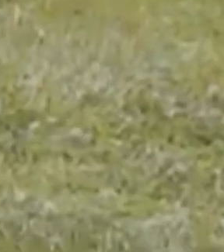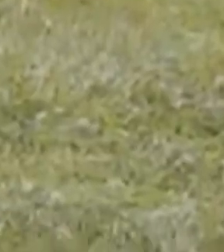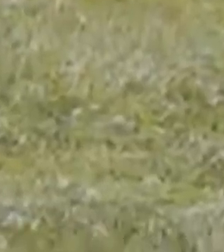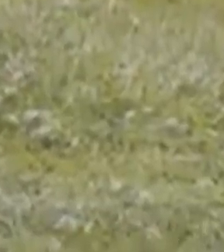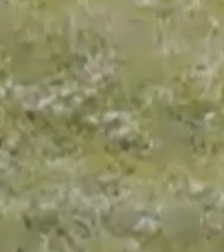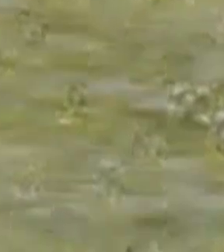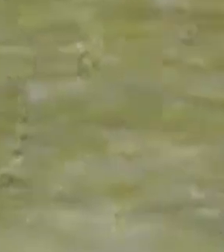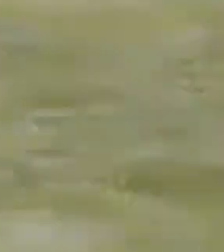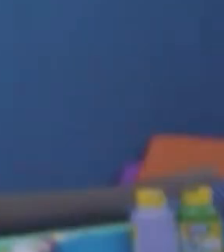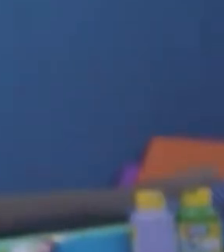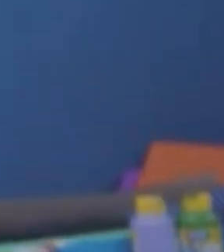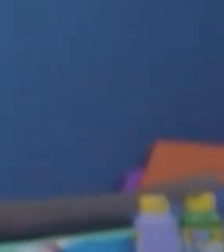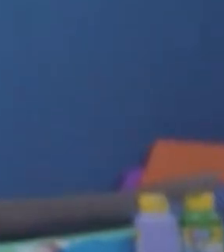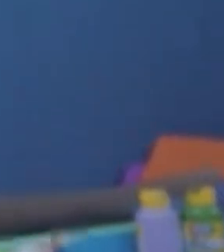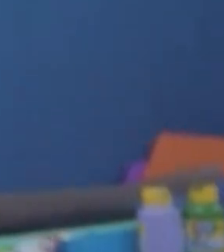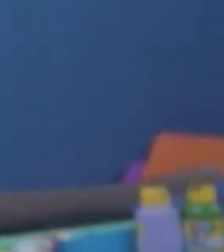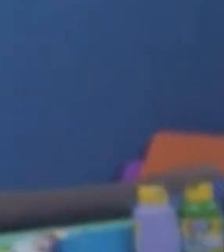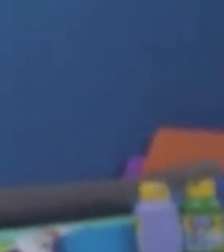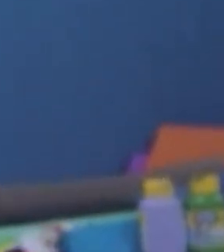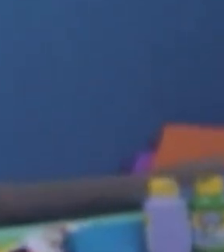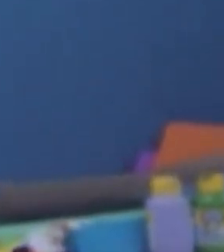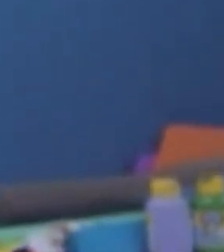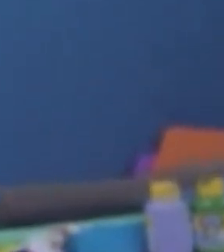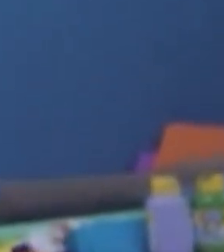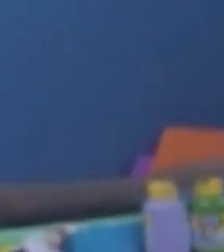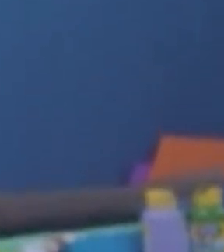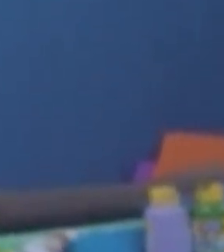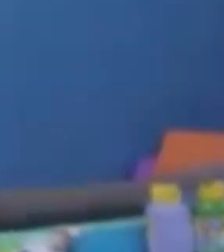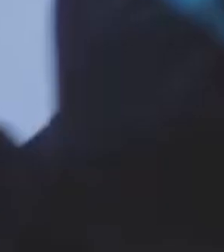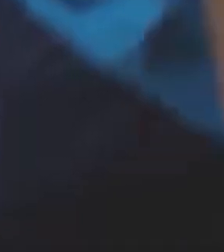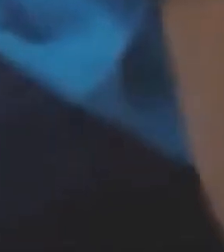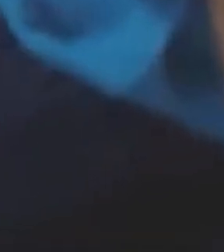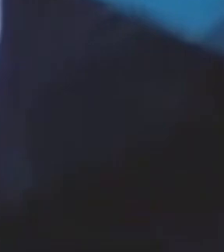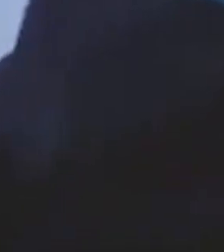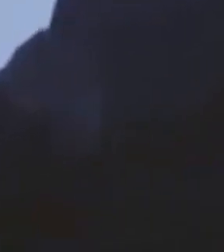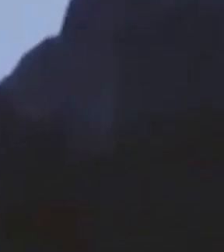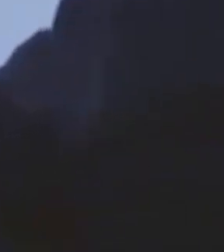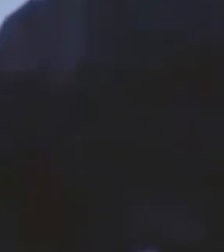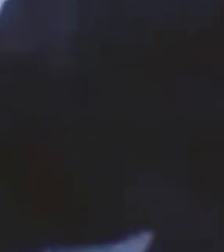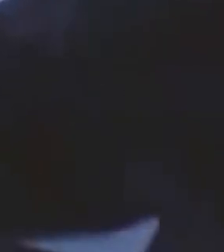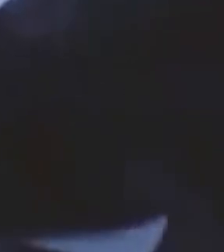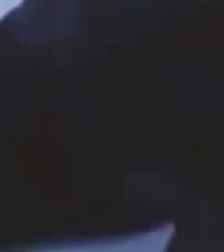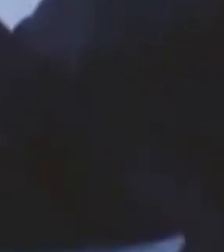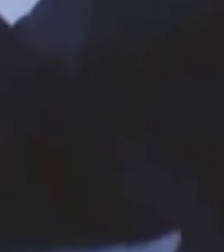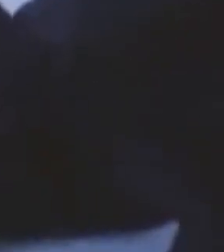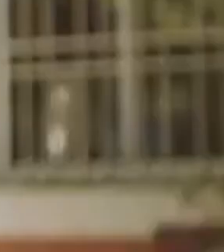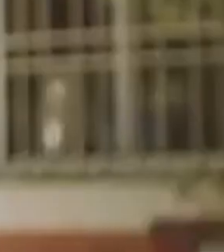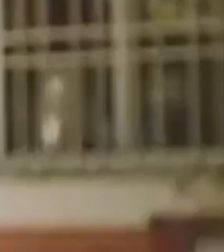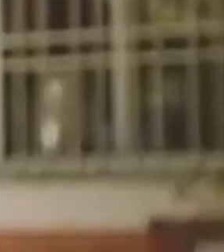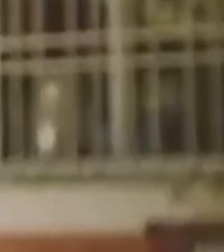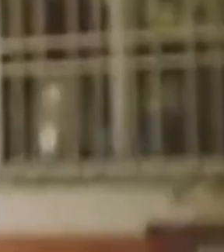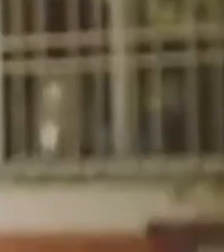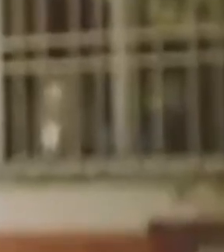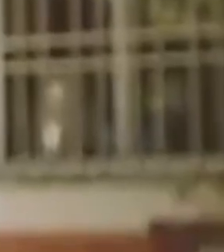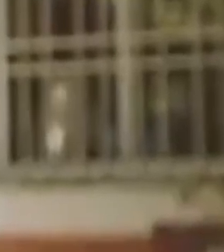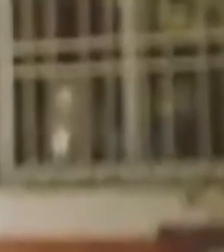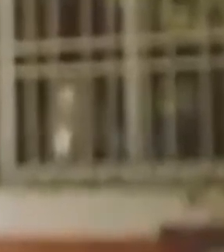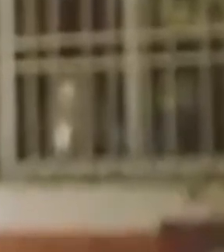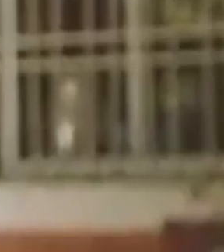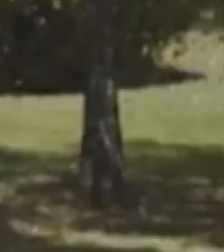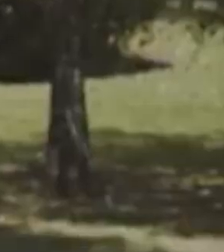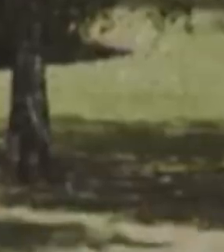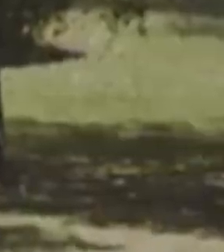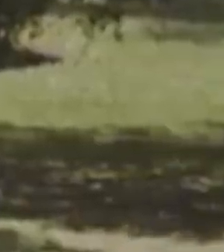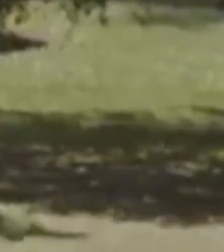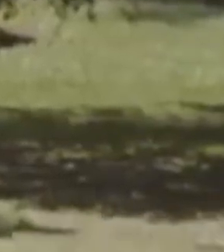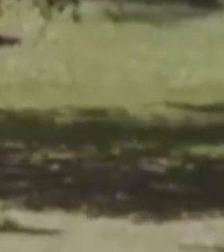Tudo que a criança toca, na hora vira brinquedo. A criança toca o mundo com a alma e com